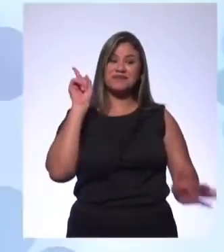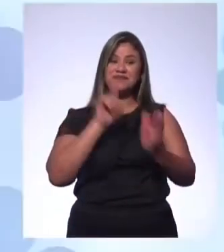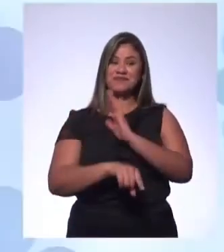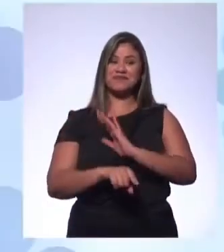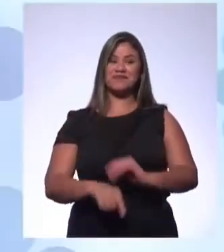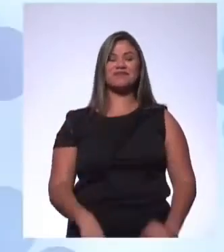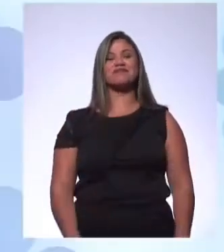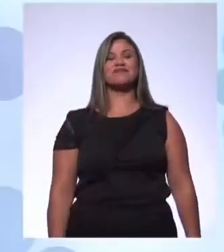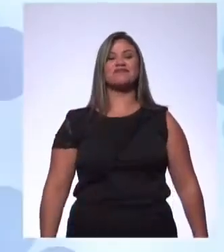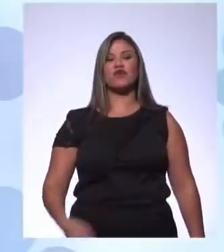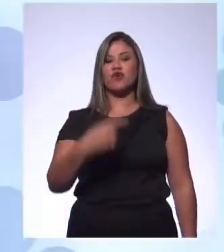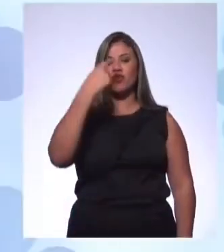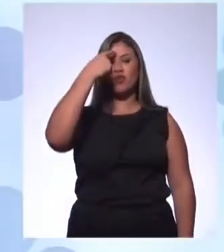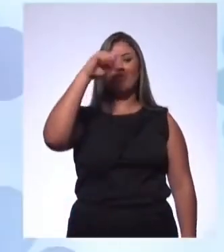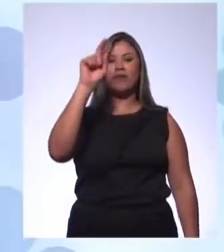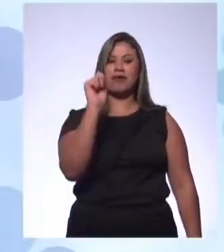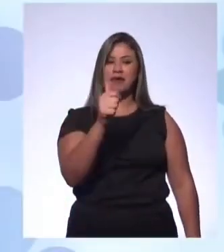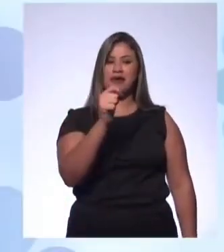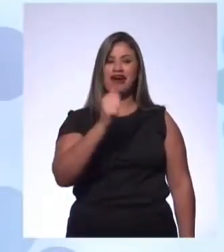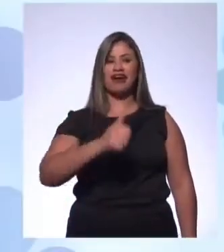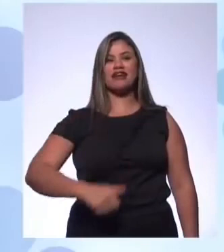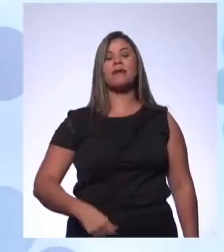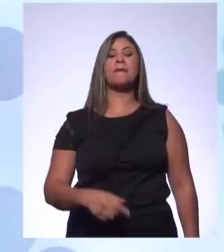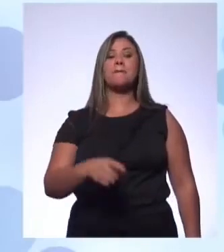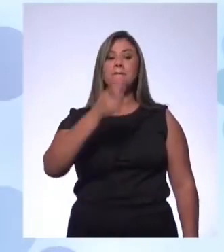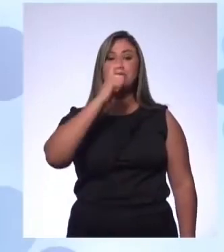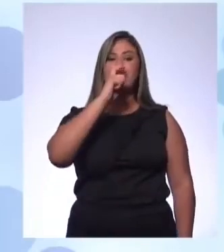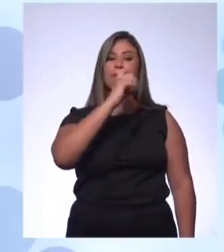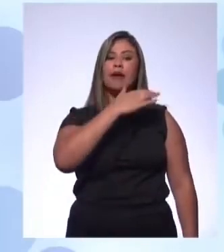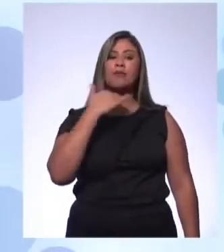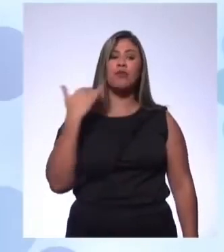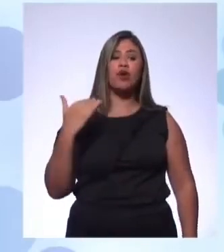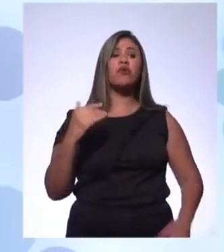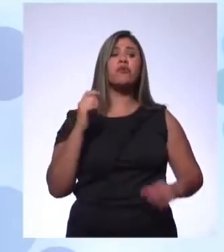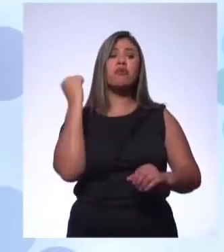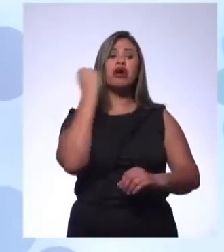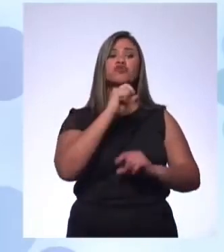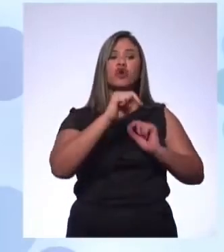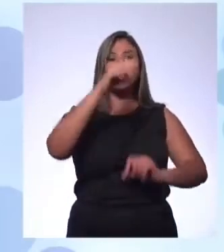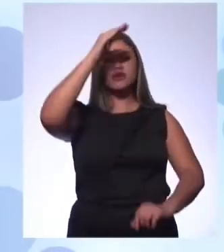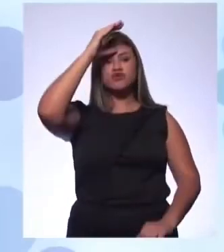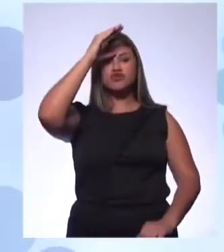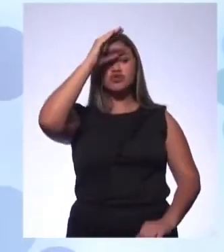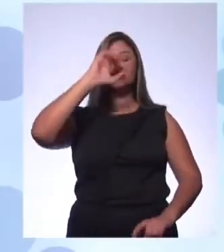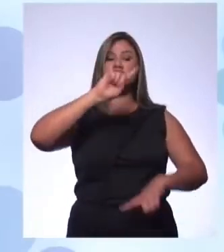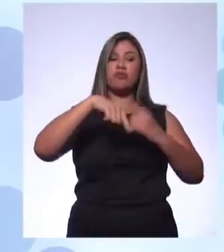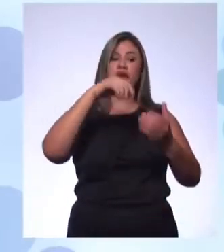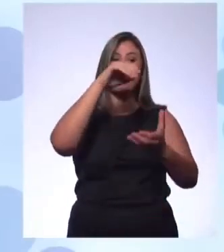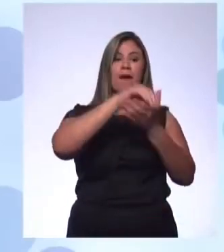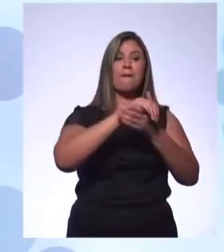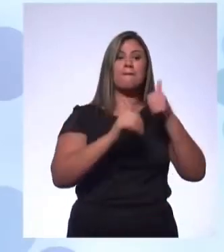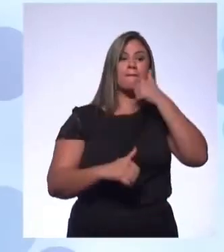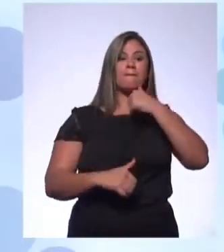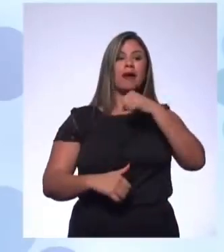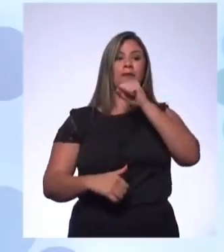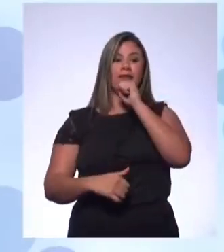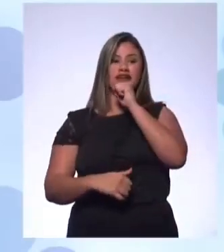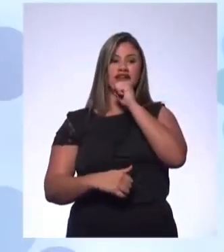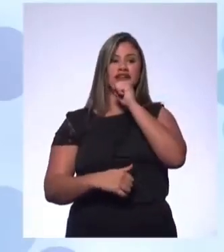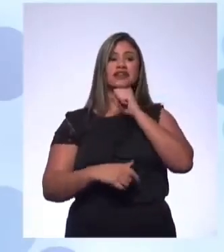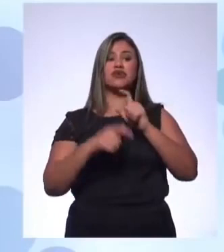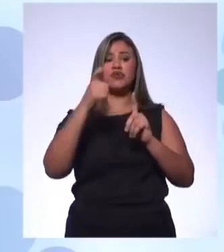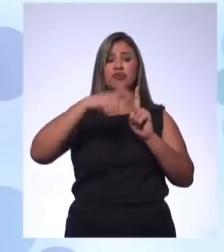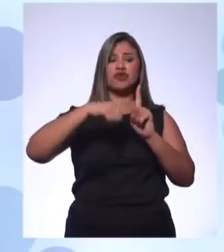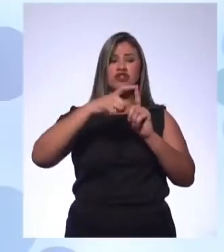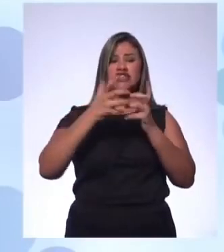Próxima pergunta, penúltima pergunta. Teve o pai morto pelo tio, esse tio se casou com sua mãe, então esse personagem nutre um